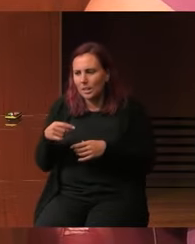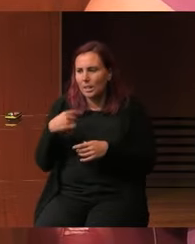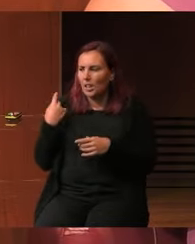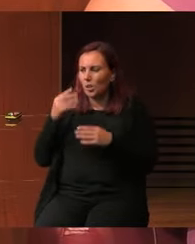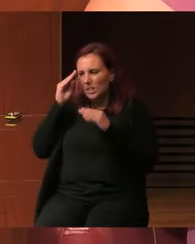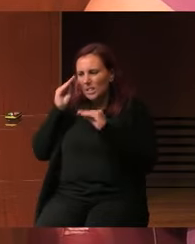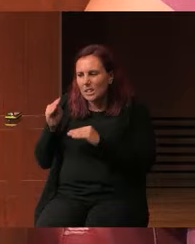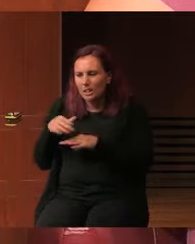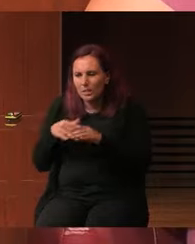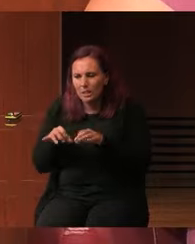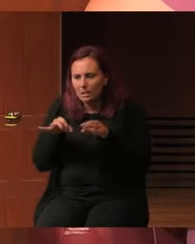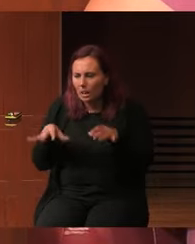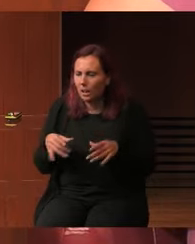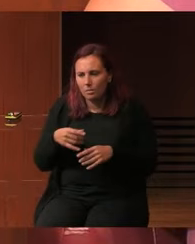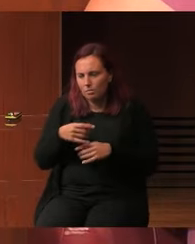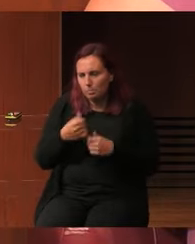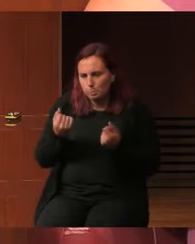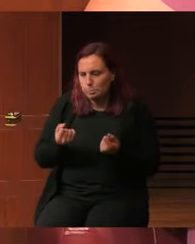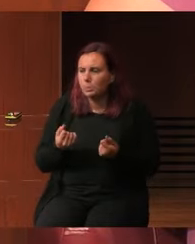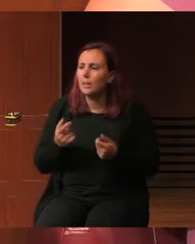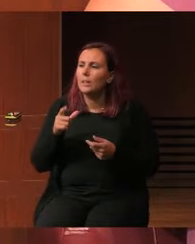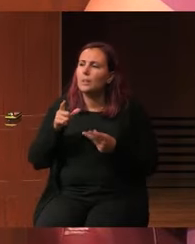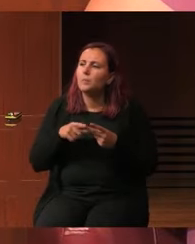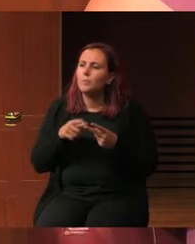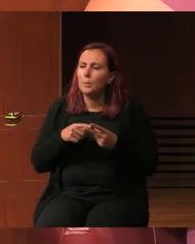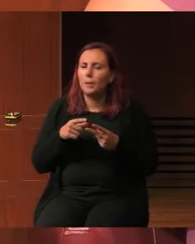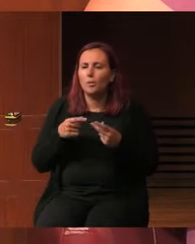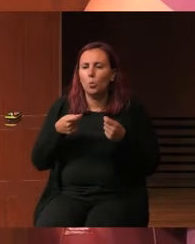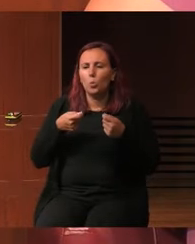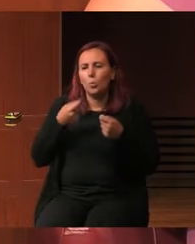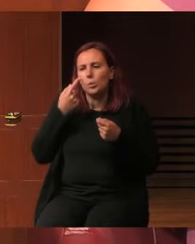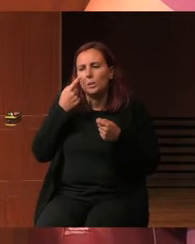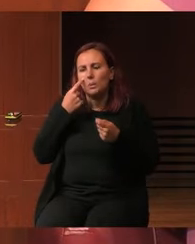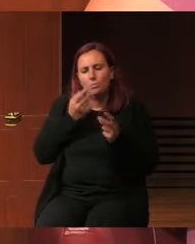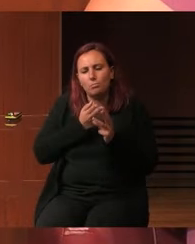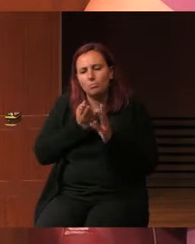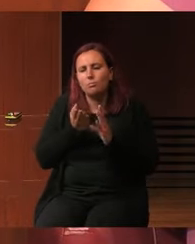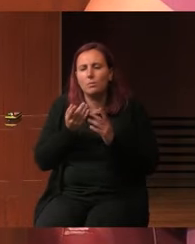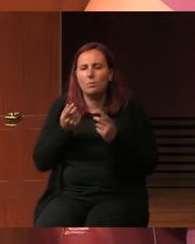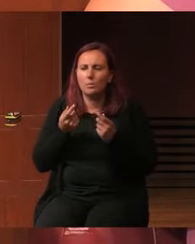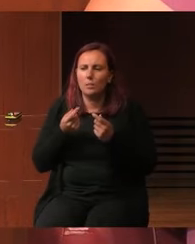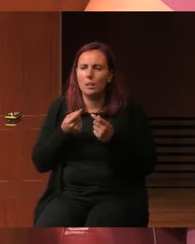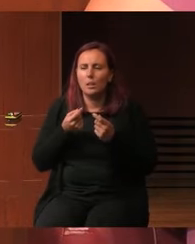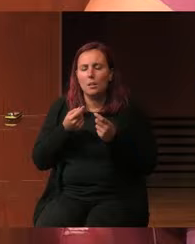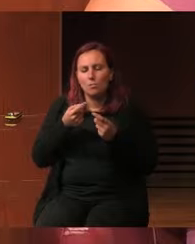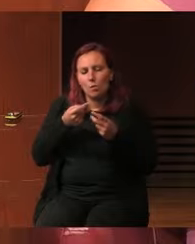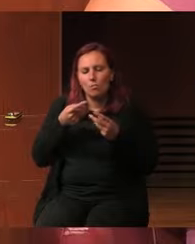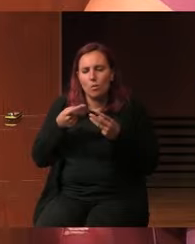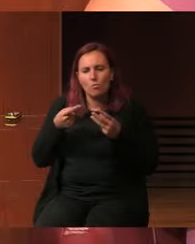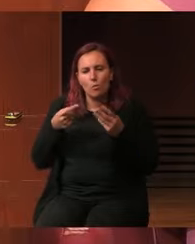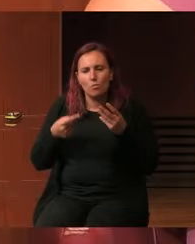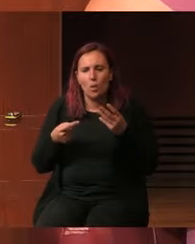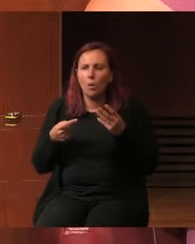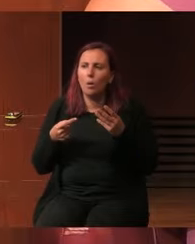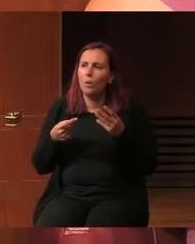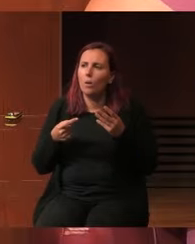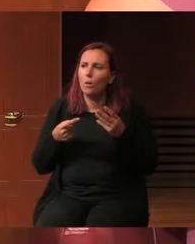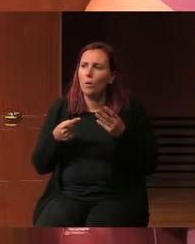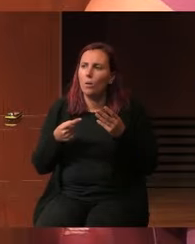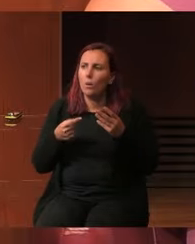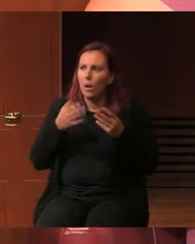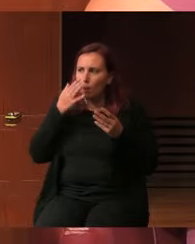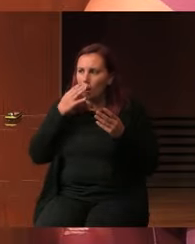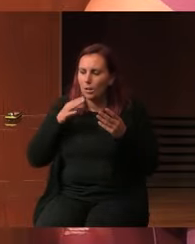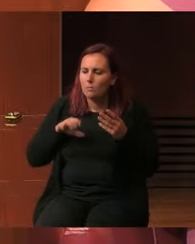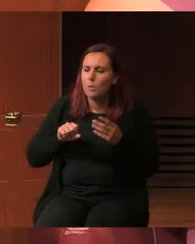as máquinas a fazer. Depois, esta ideia do tipo de pensamento. Eu acho que pode ser um contraponto à verticalização